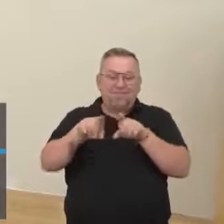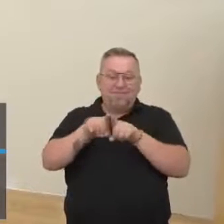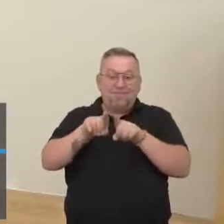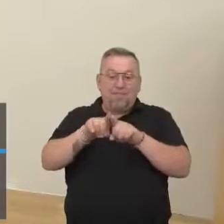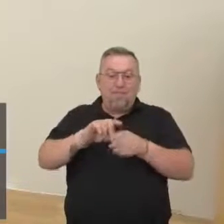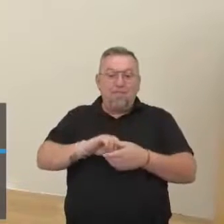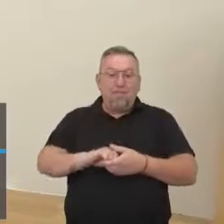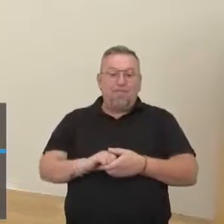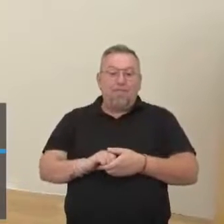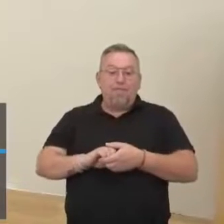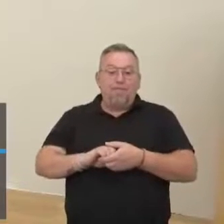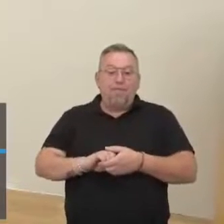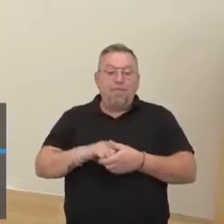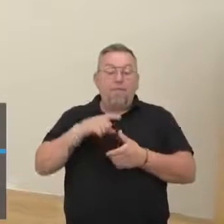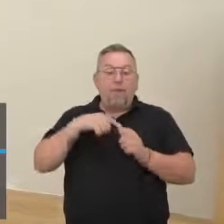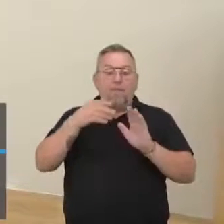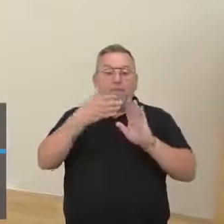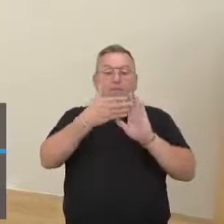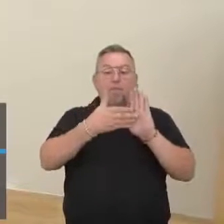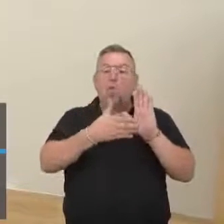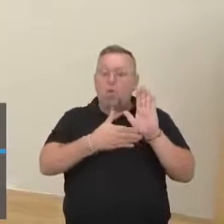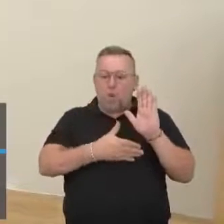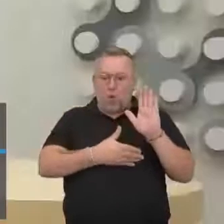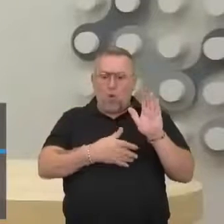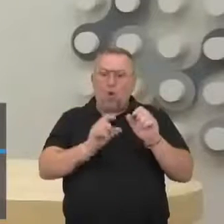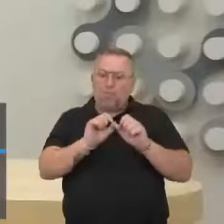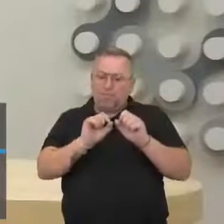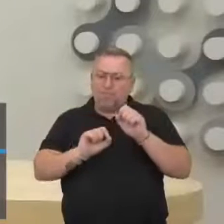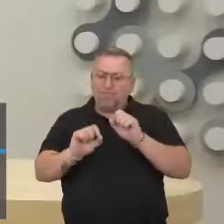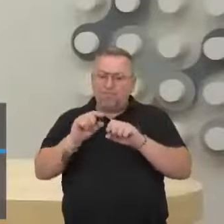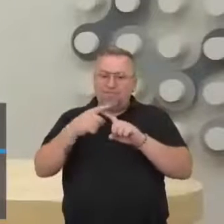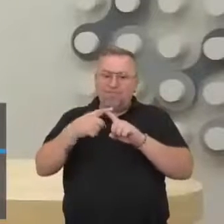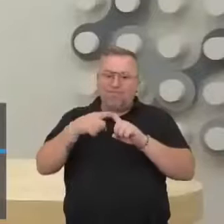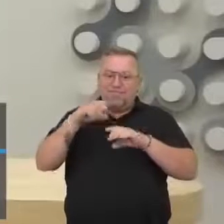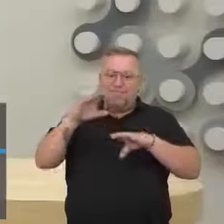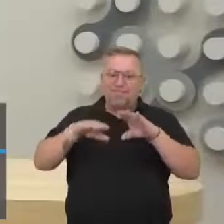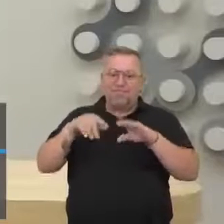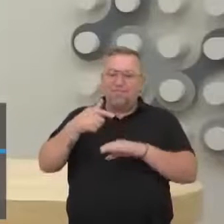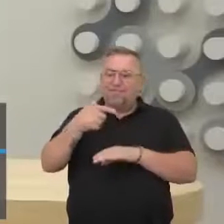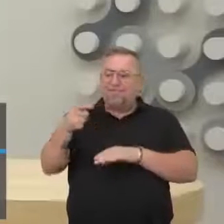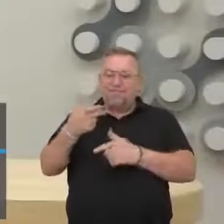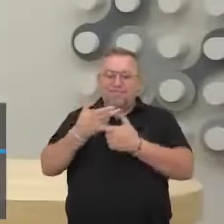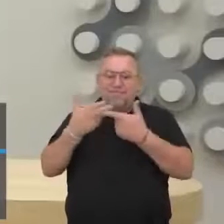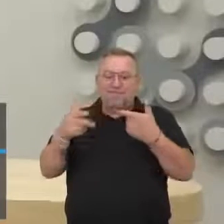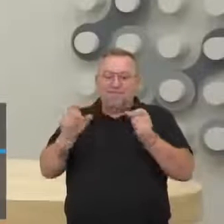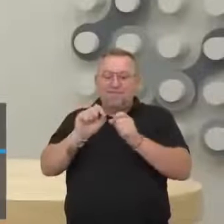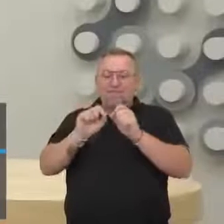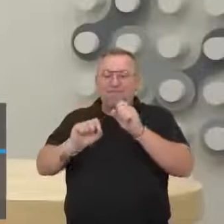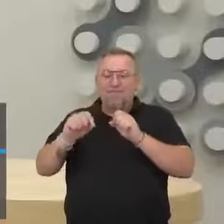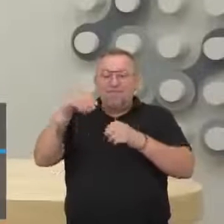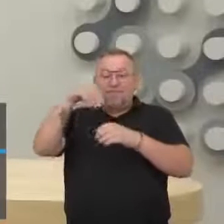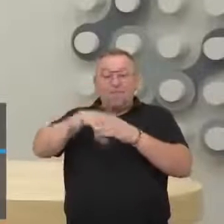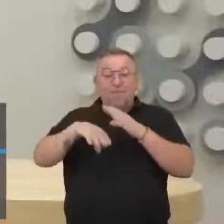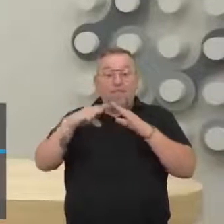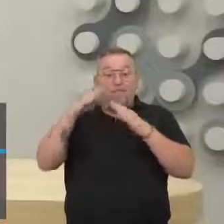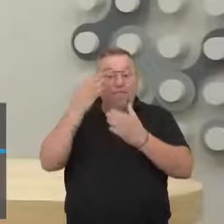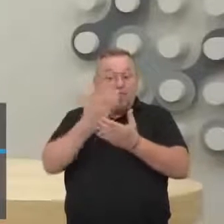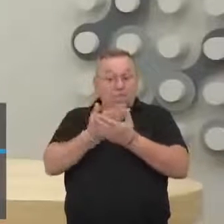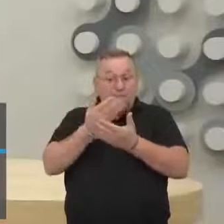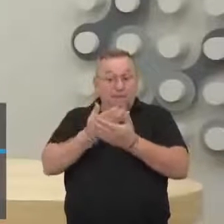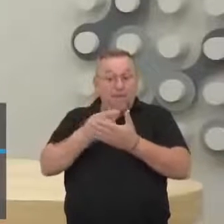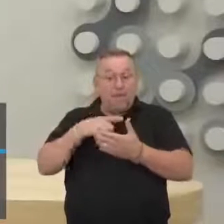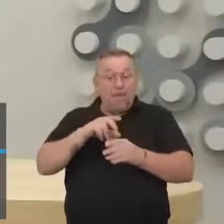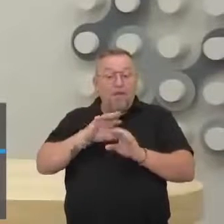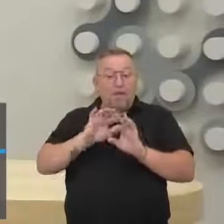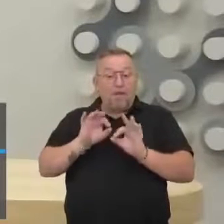então, na verdade, assim, é uma proposta, né, que eu faço, porque às vezes a gente não tem recurso, né, na escola e tal, e às vezes com coisas